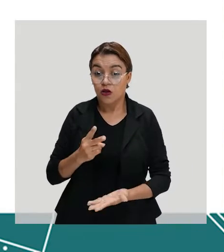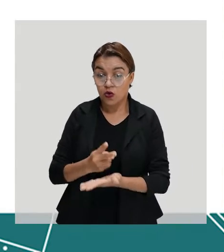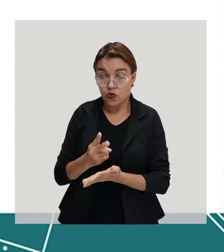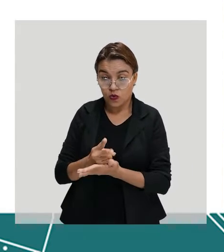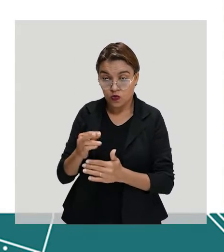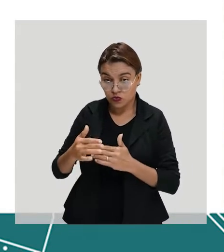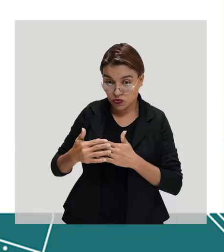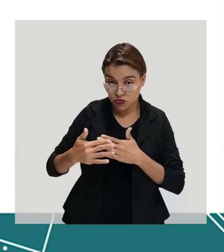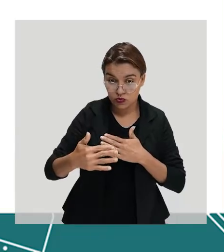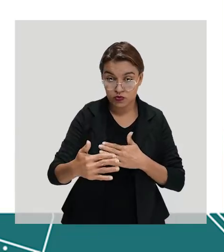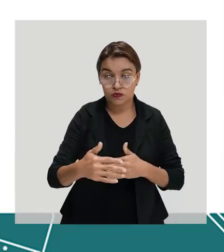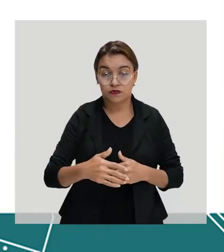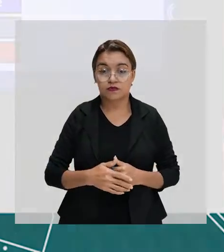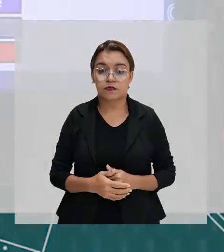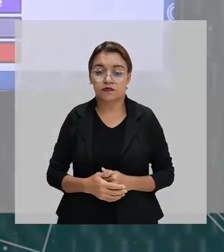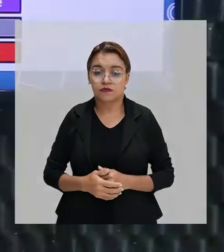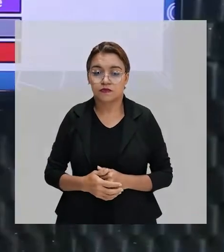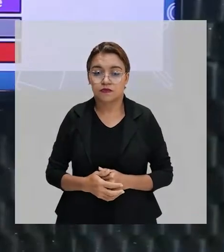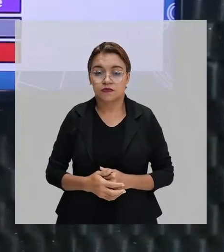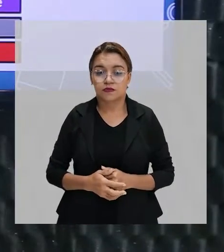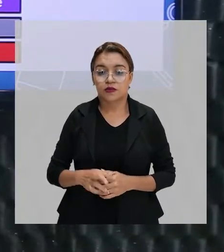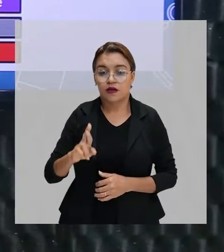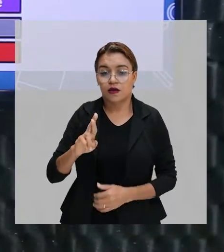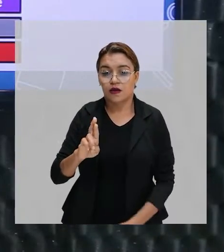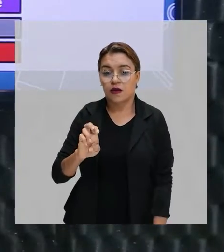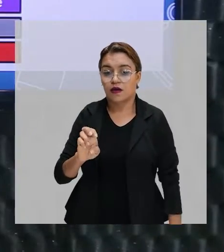continuidade reversibilidade